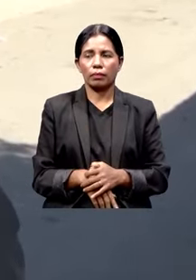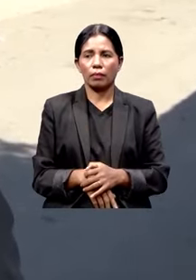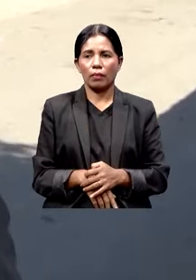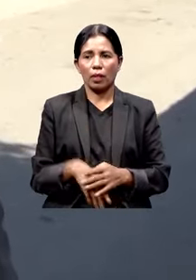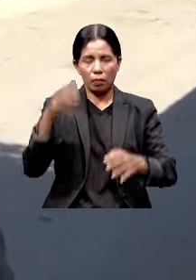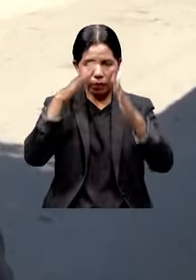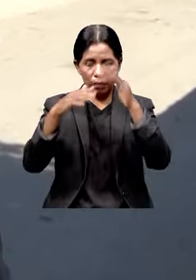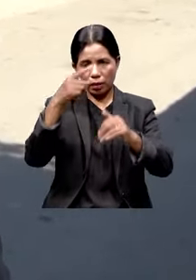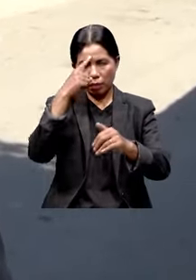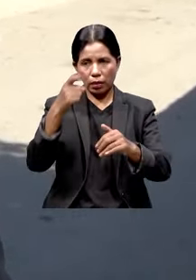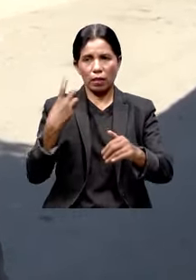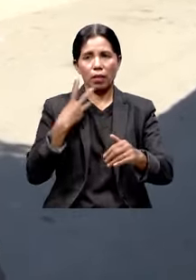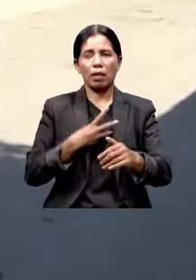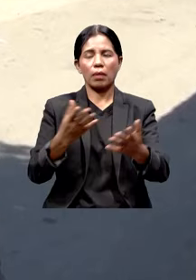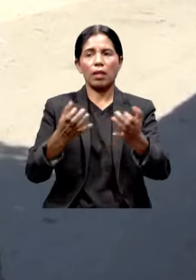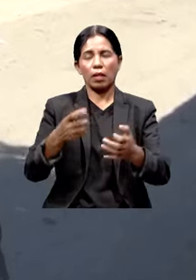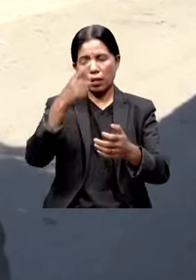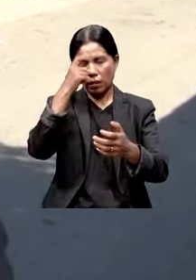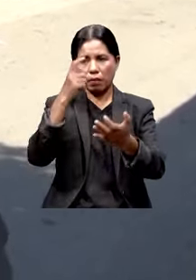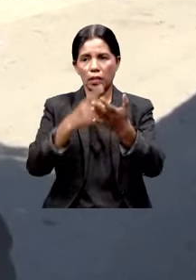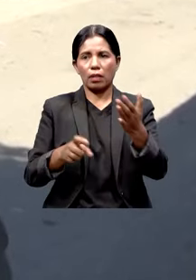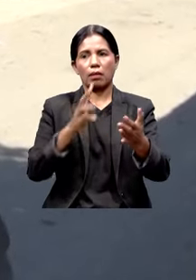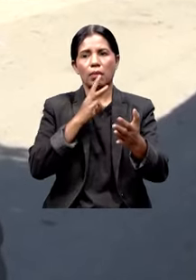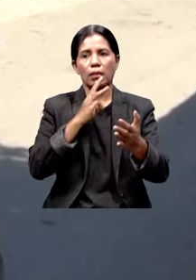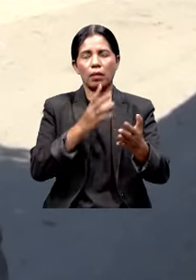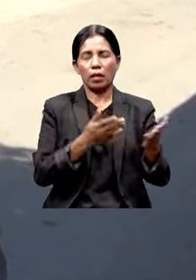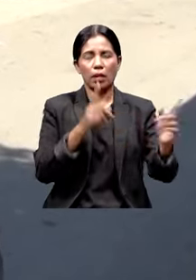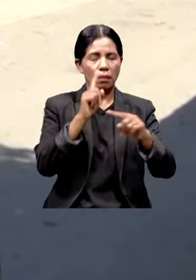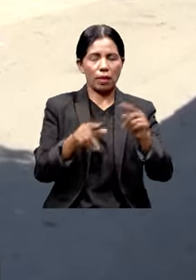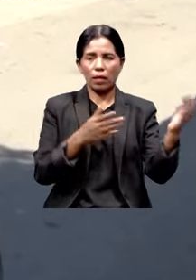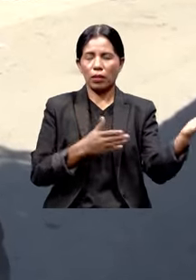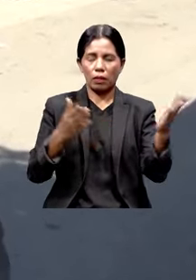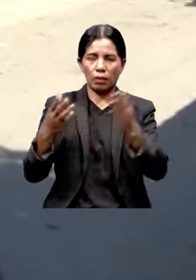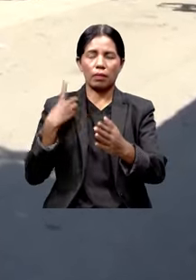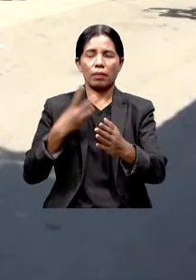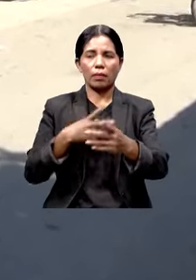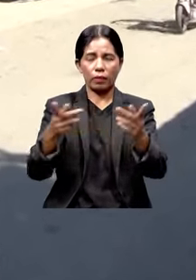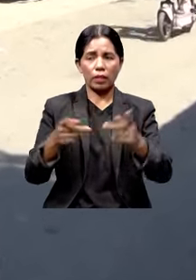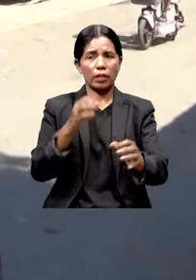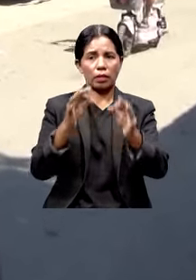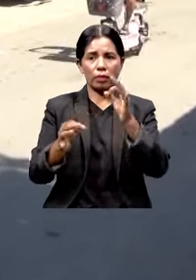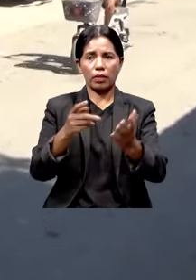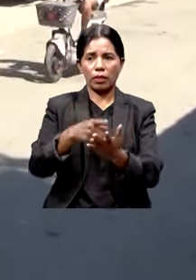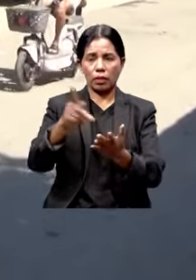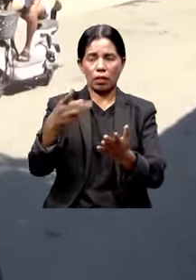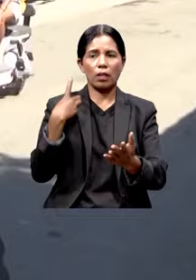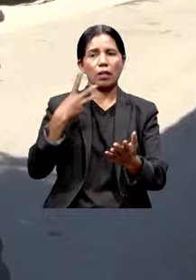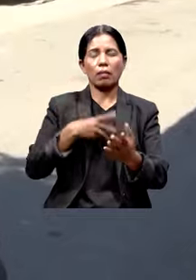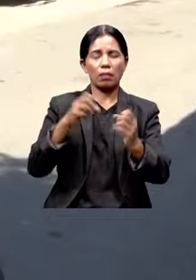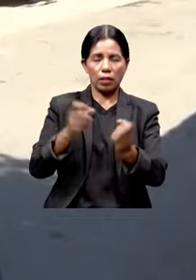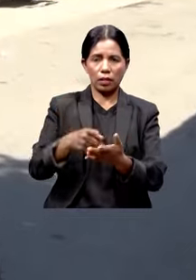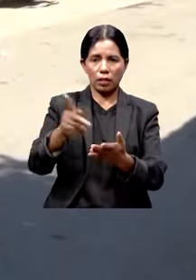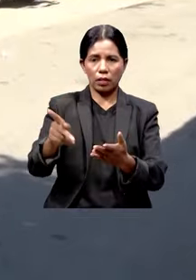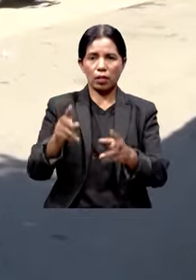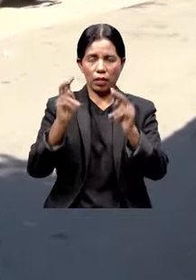problema tamba ami akar rate na tamba saida ma bene labele mai to ayamnya bairo sekar dian selu pronto ami bele selu me be